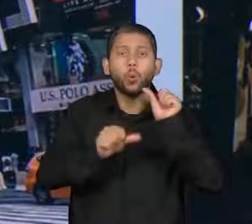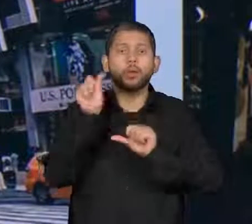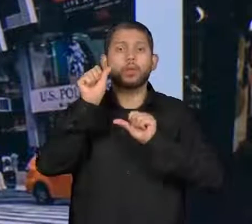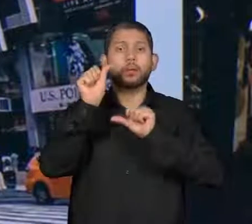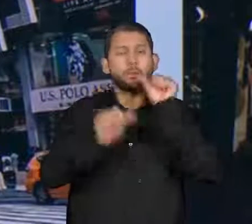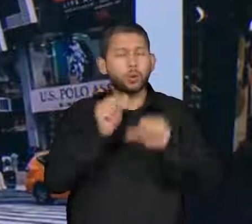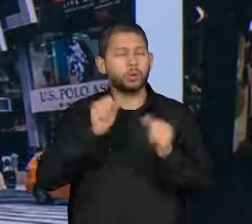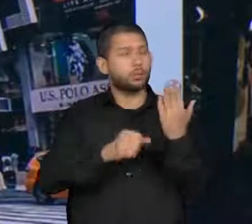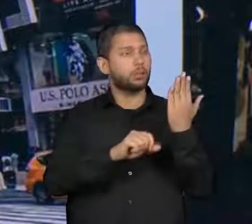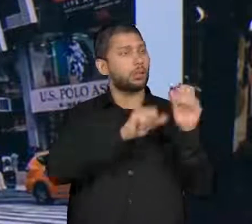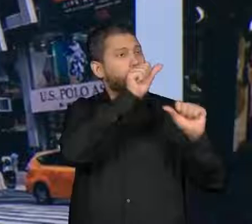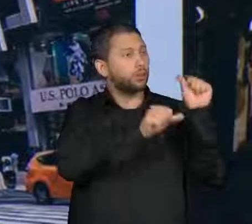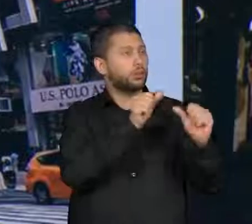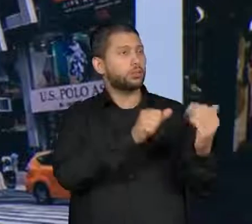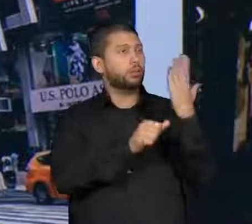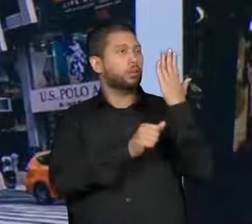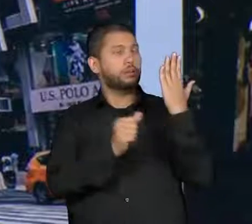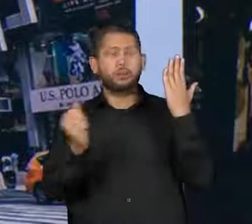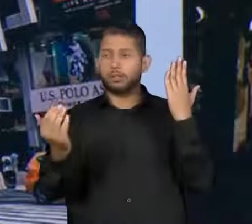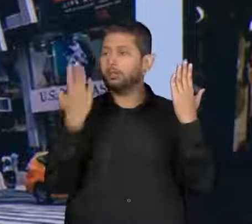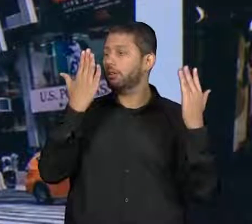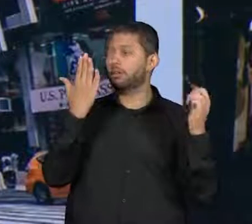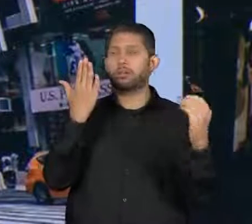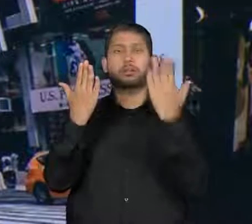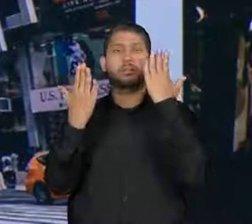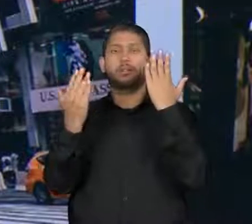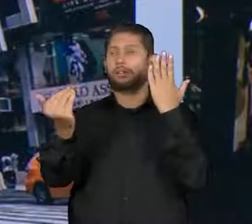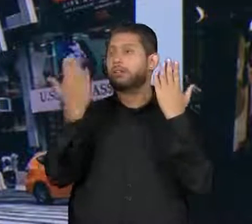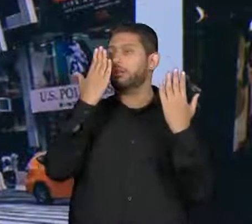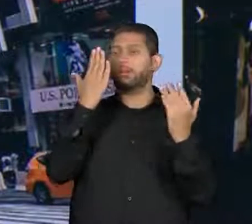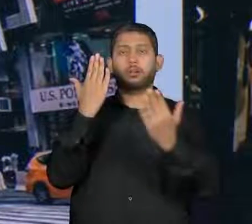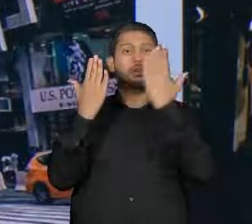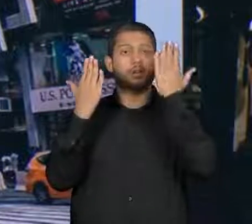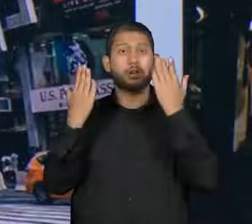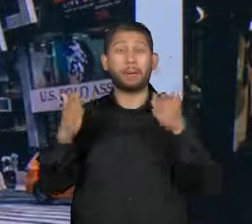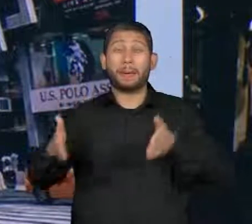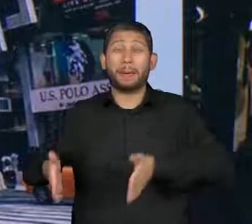só quantas coisas aí. Tem os prédios também, não é?